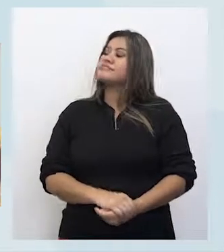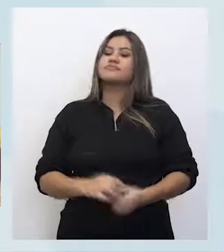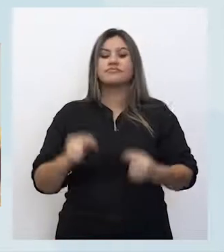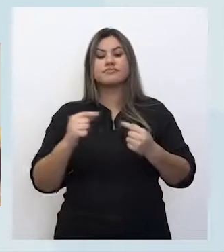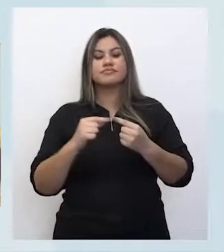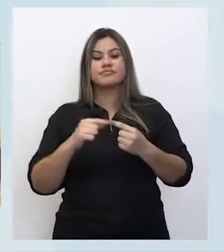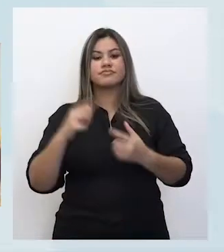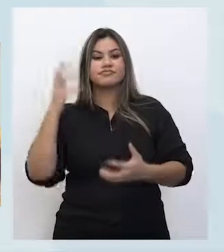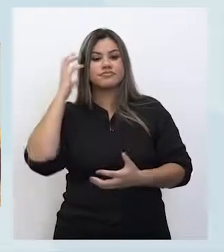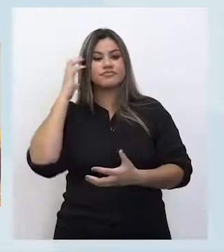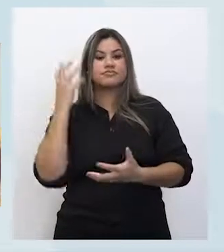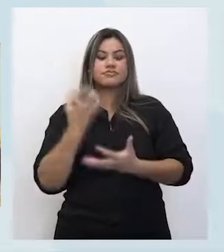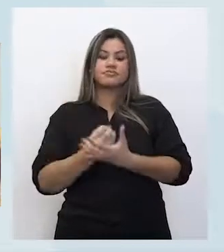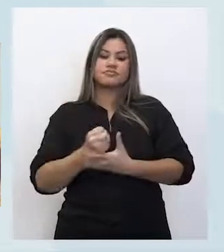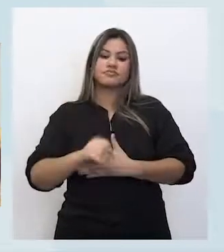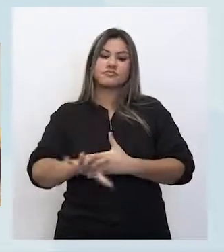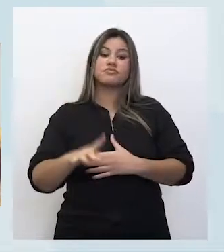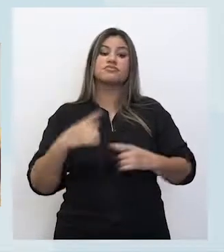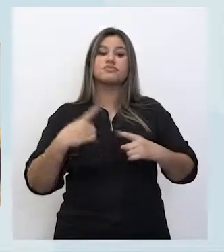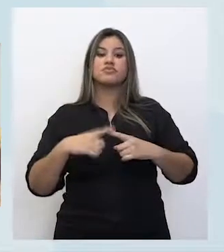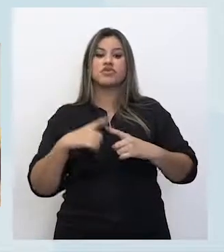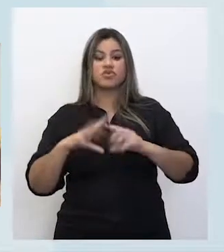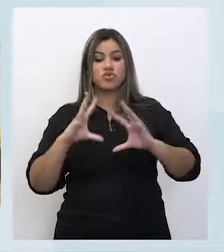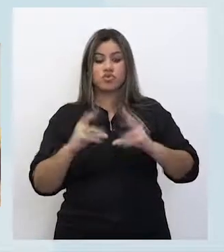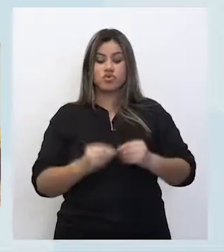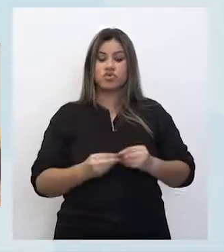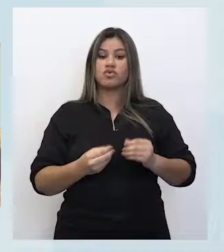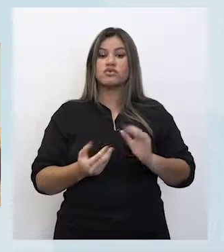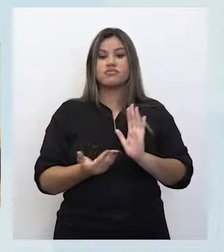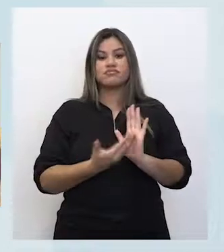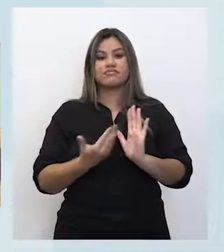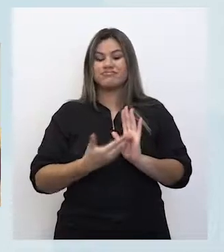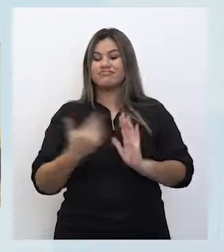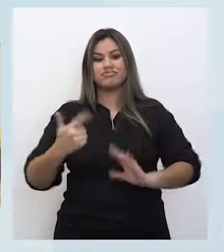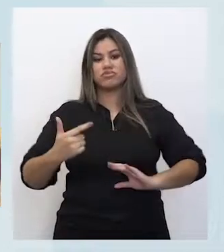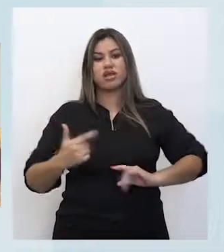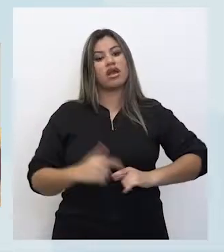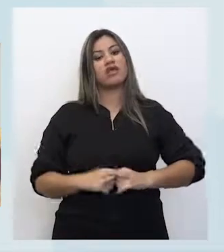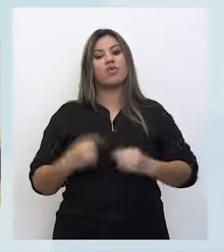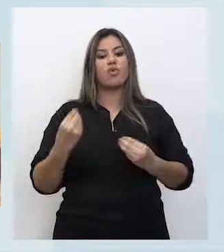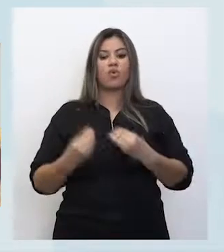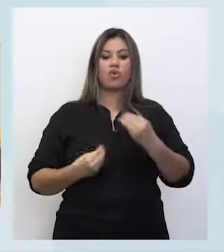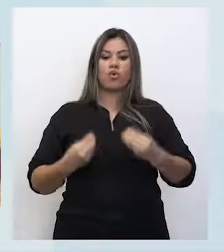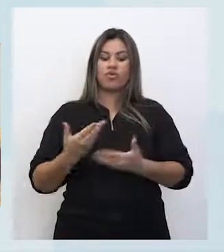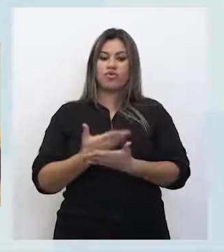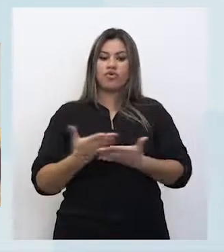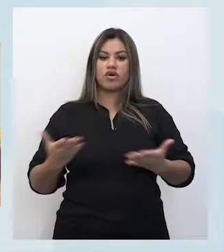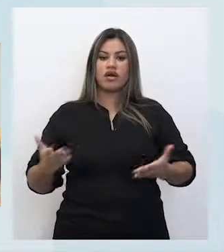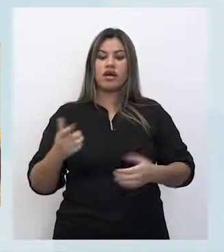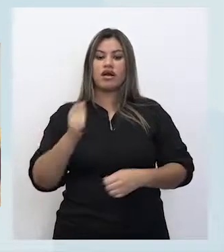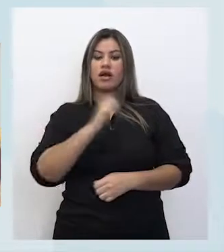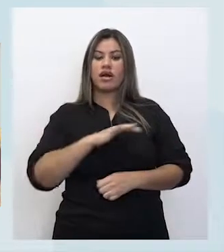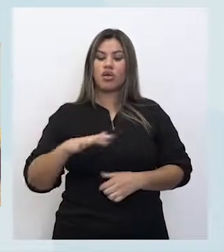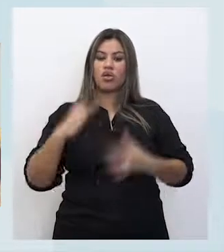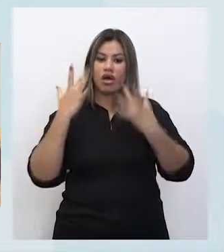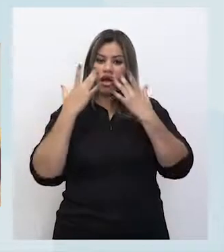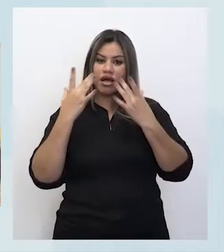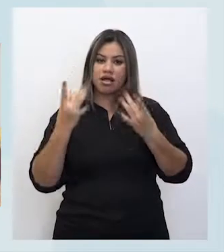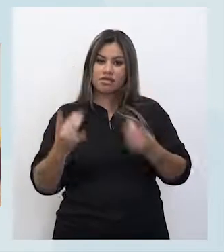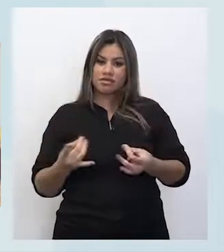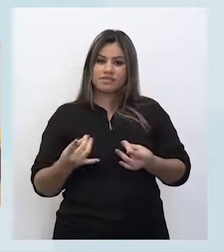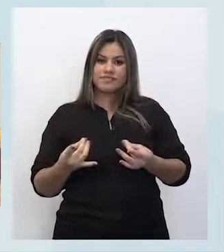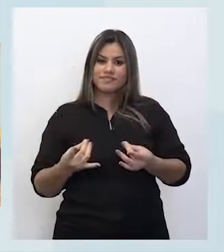por quê? Porque nem todos os alunos estão com material. Então, propositalmente, eu queria que vocês, alunos, prestassem